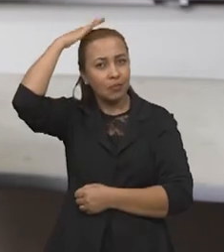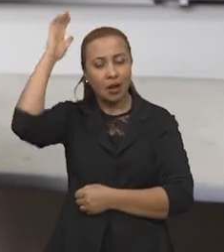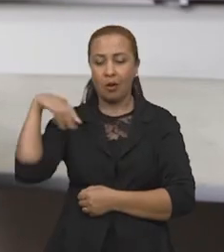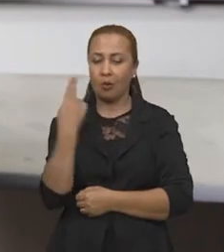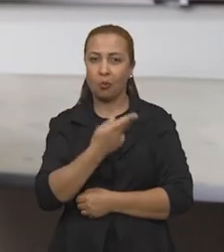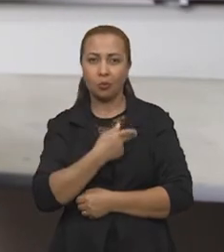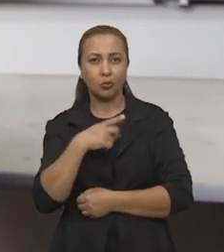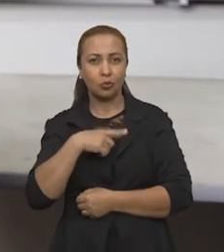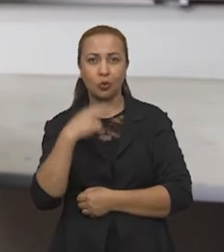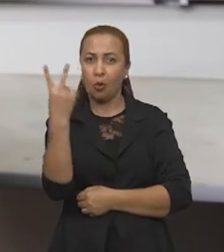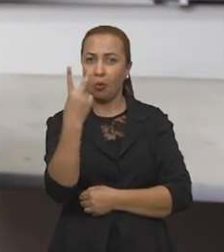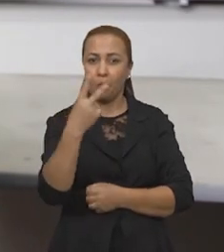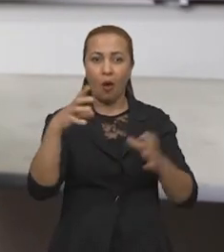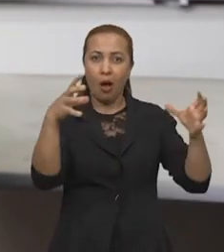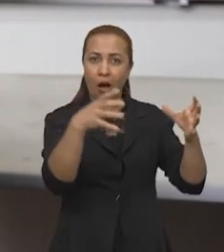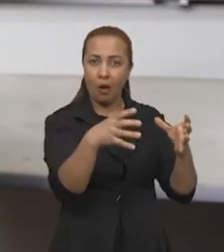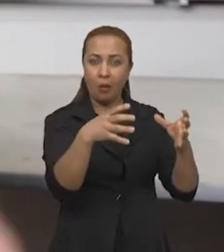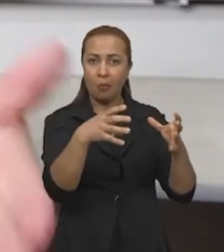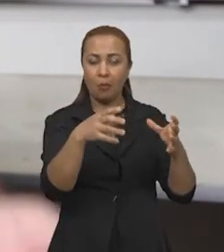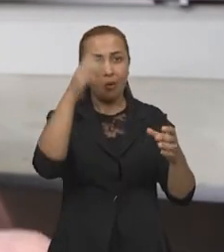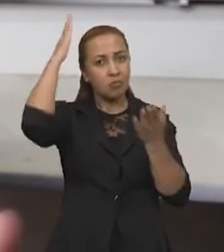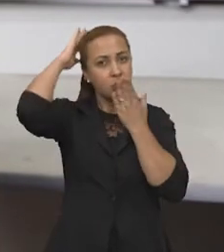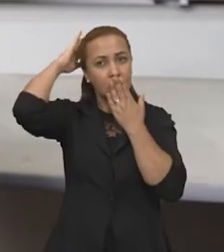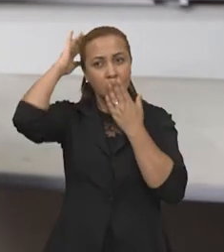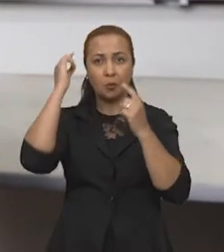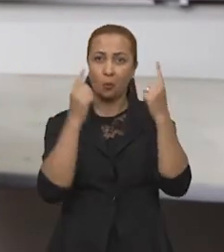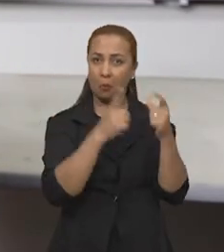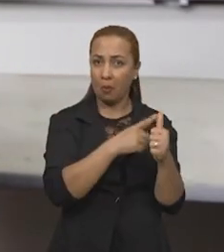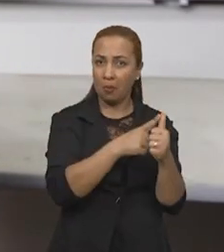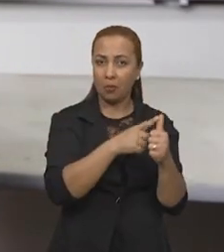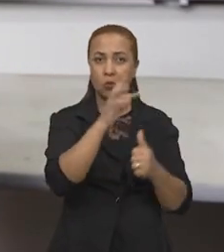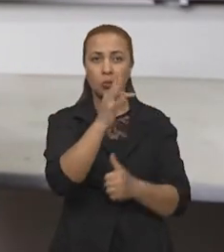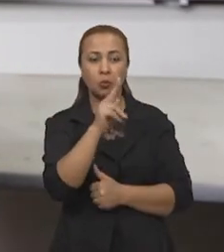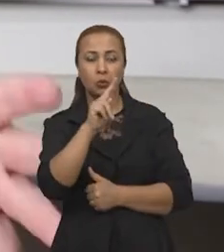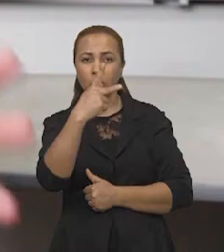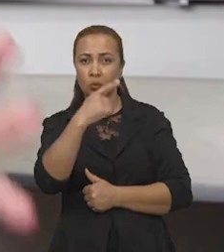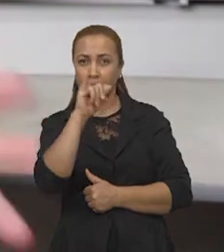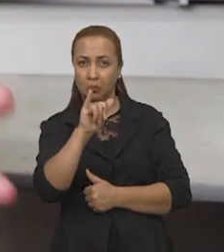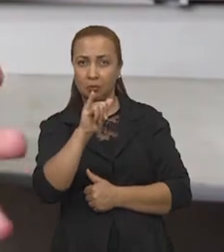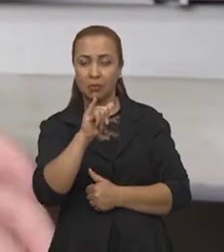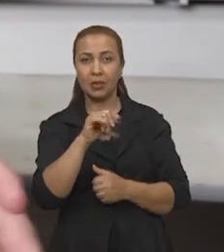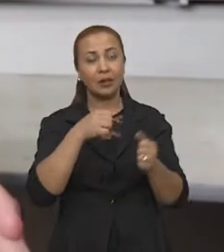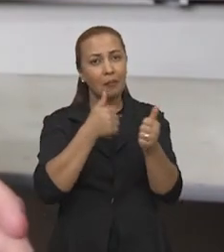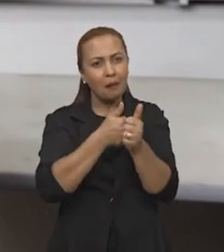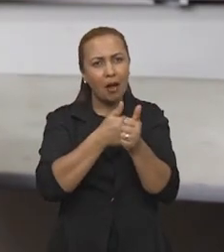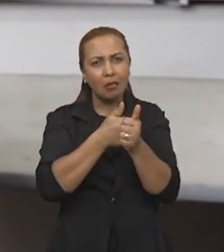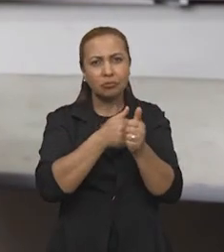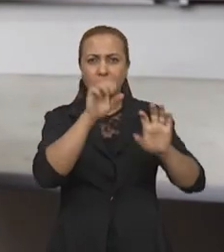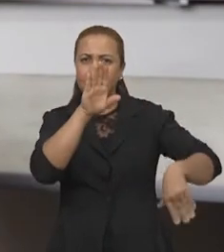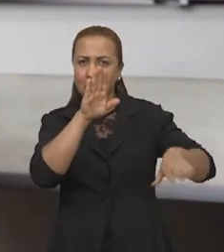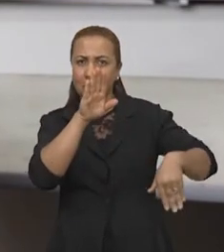Paraíba, nós tínhamos 2 grandes grupos indígenas, né? Tupi, que habitava, né, basicamente a área do